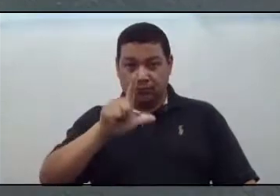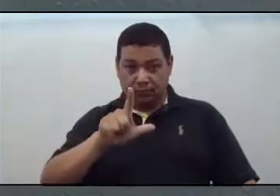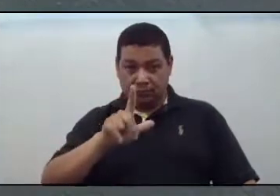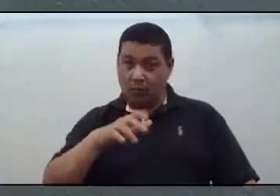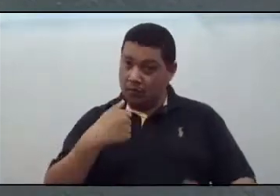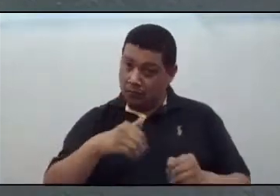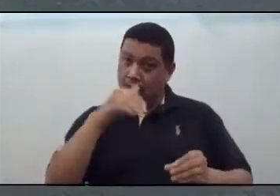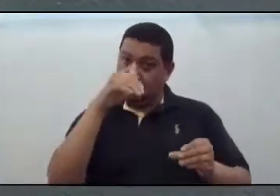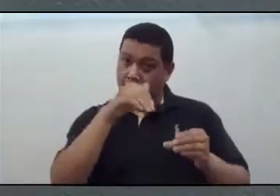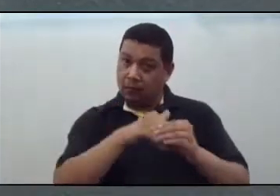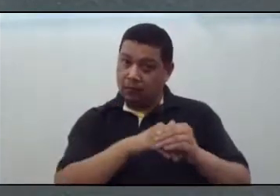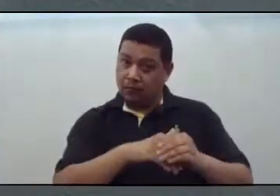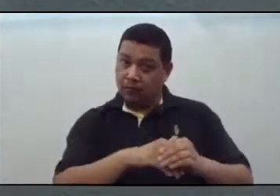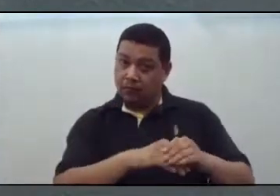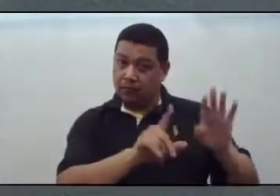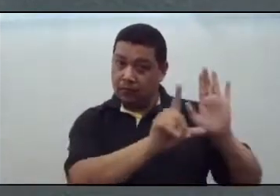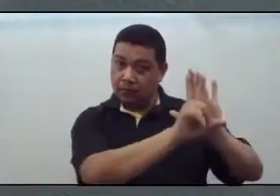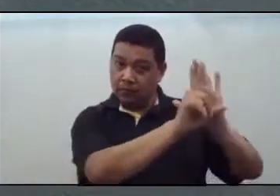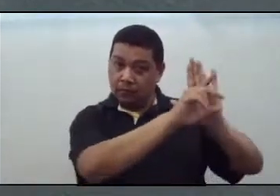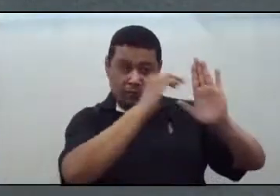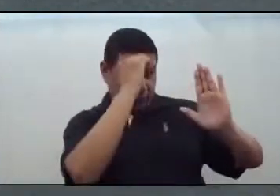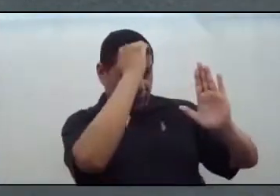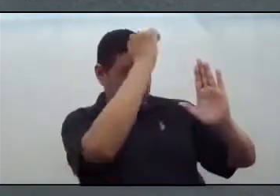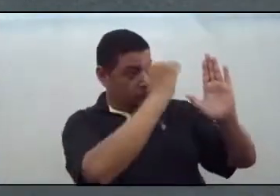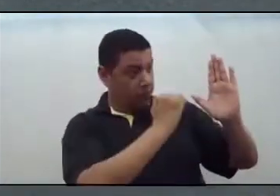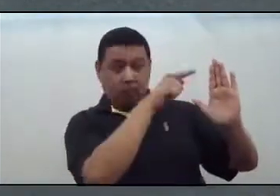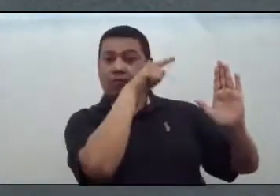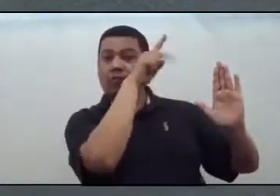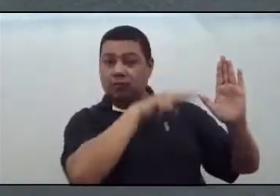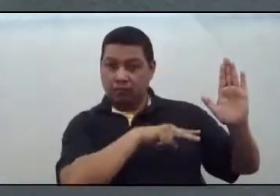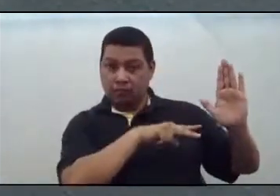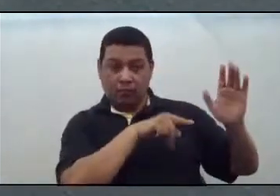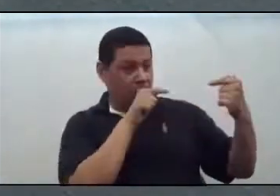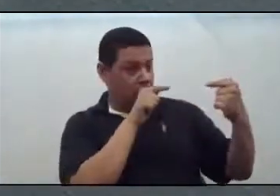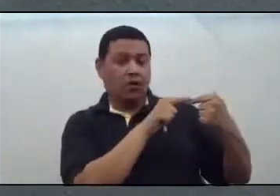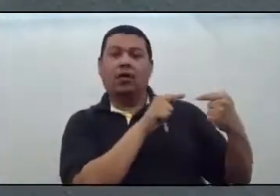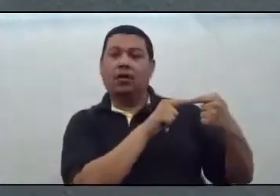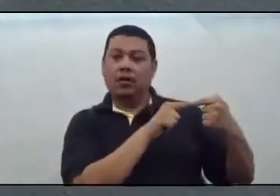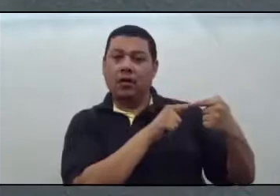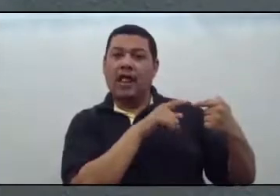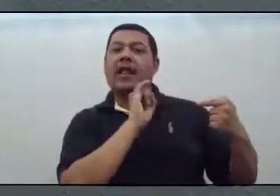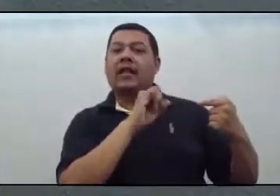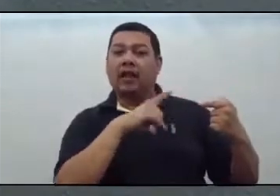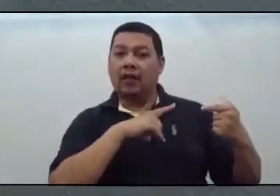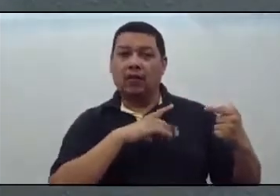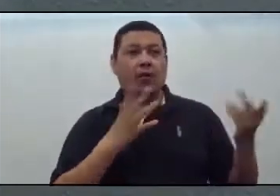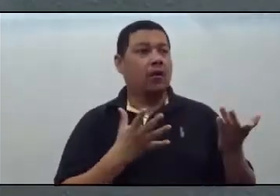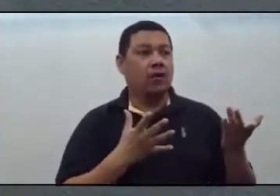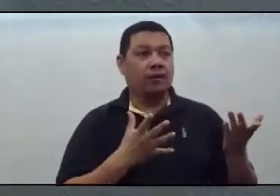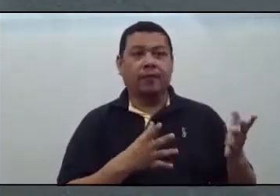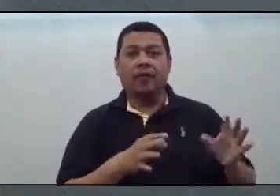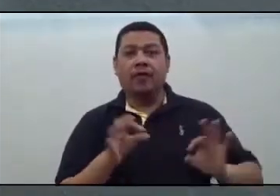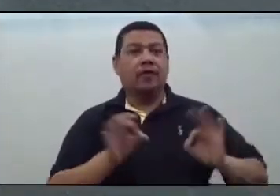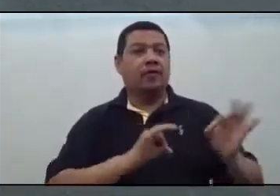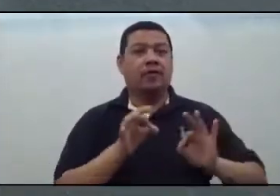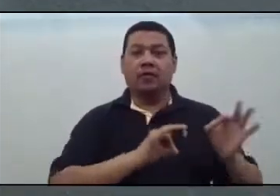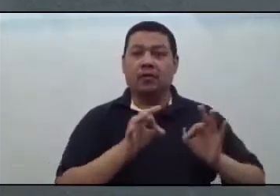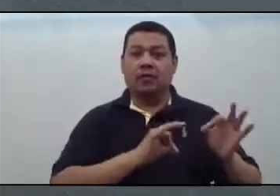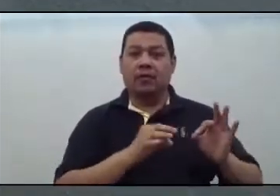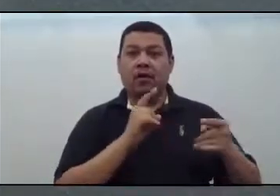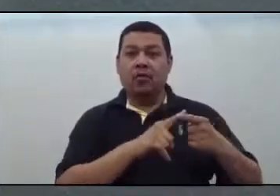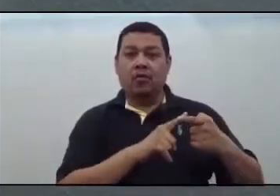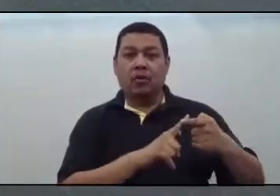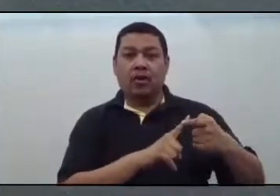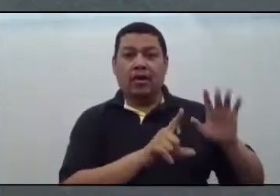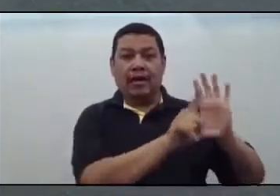acordo que manda a lei, que pede a lei. Se eu aqui começar a votar projeto que vai contra o